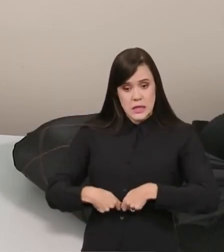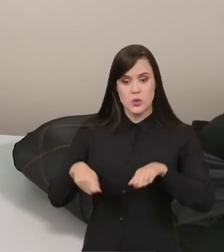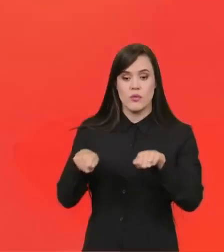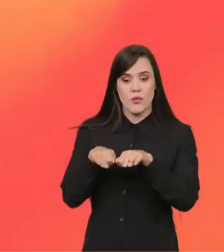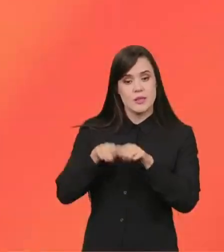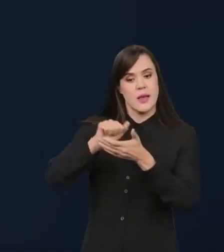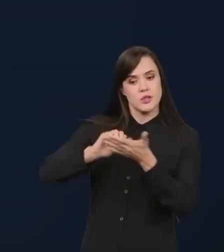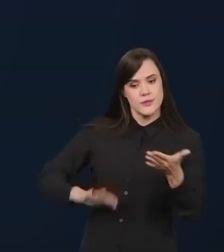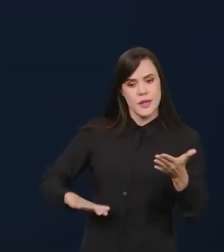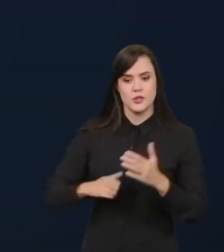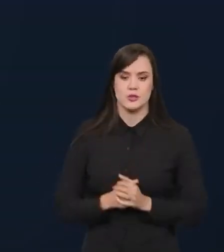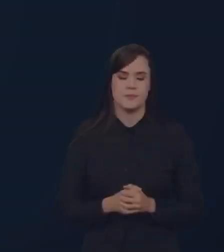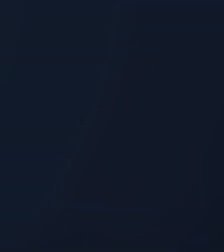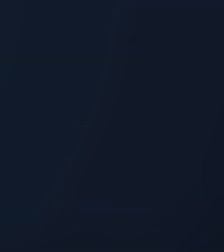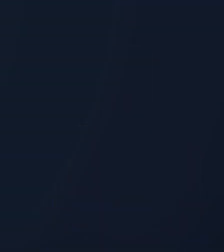as atividades.